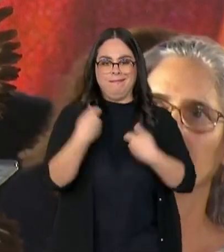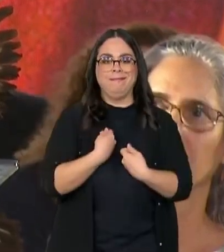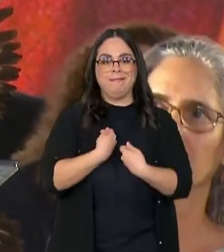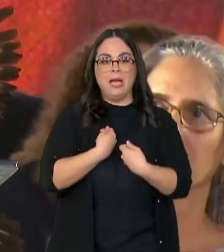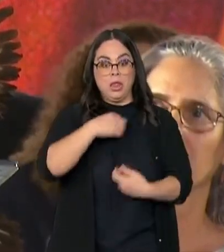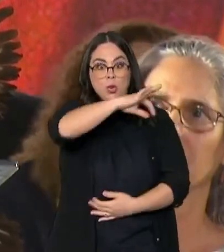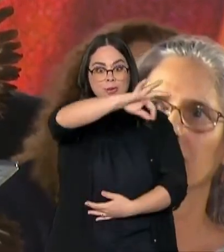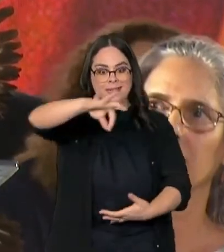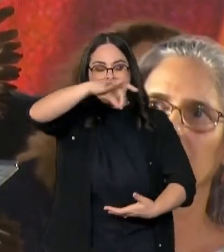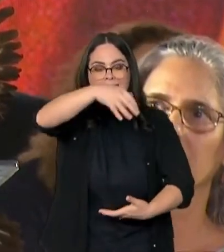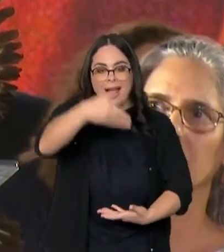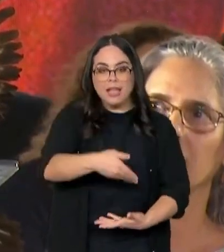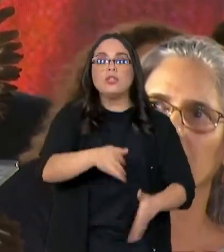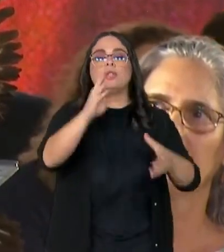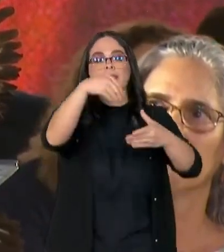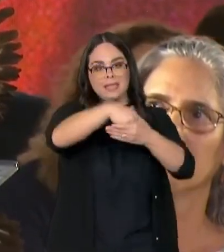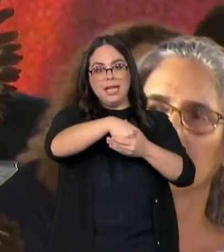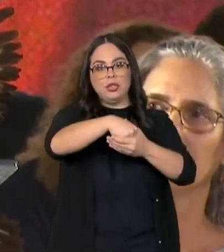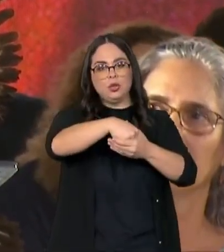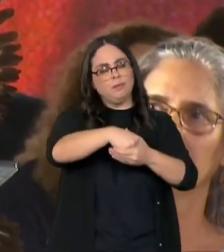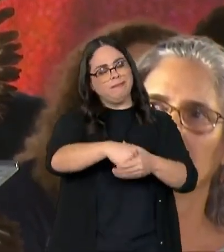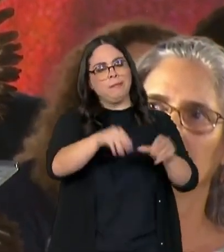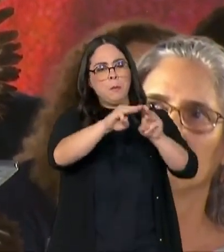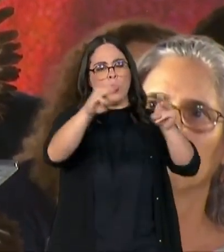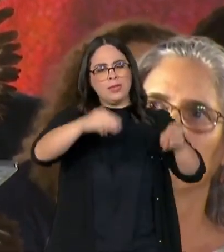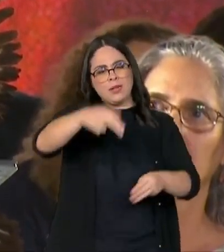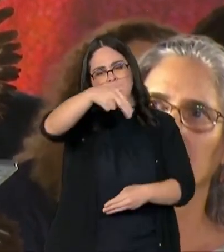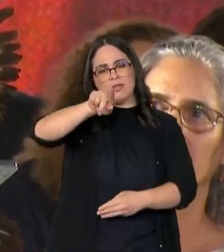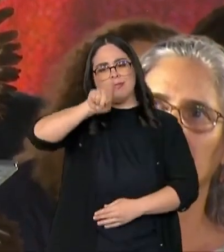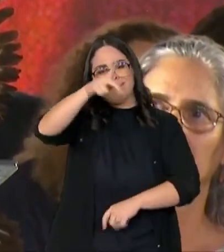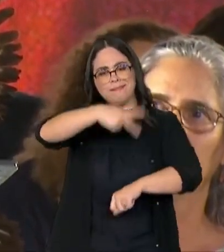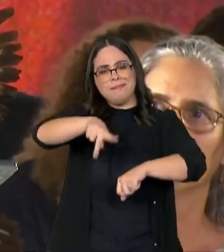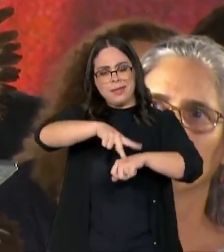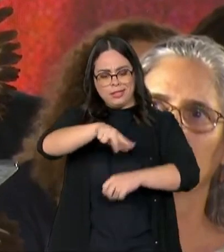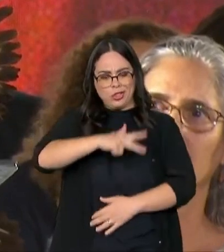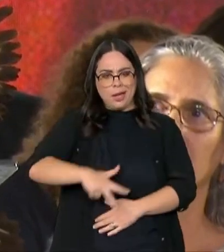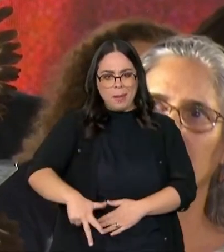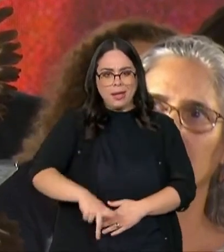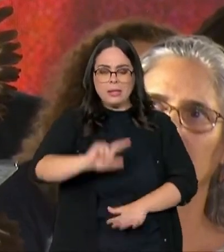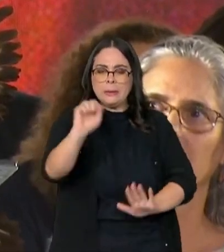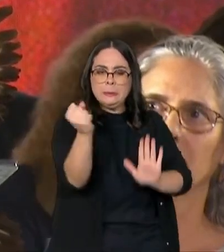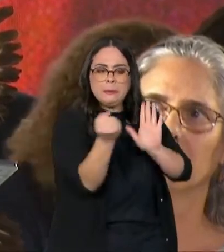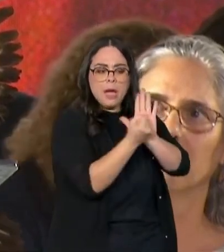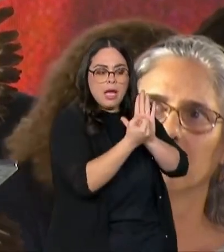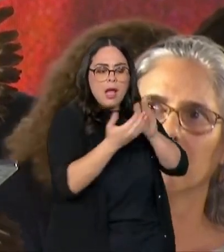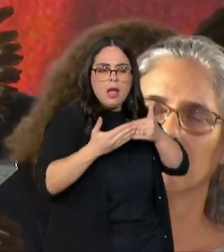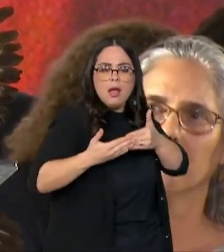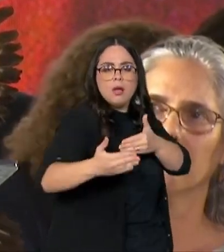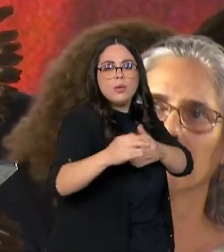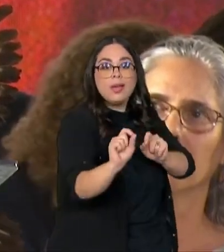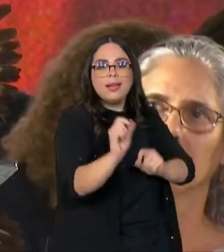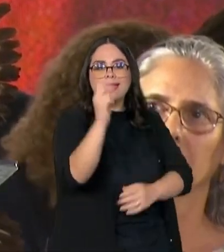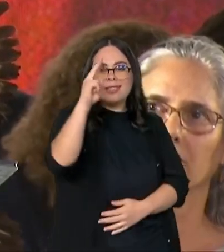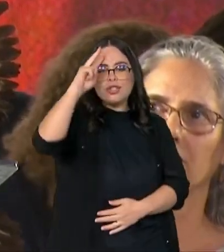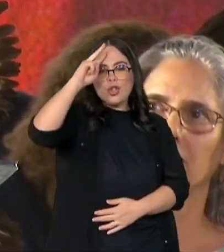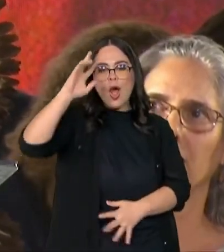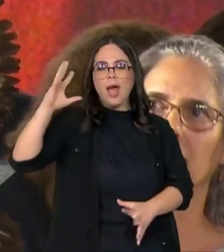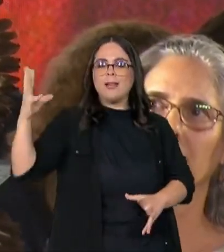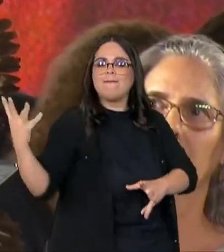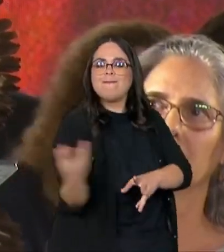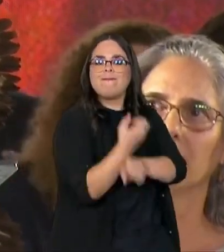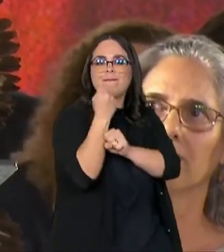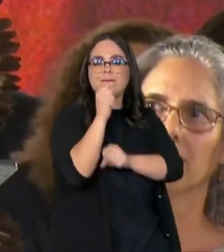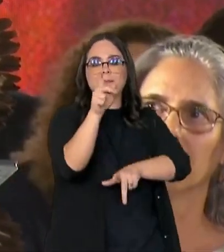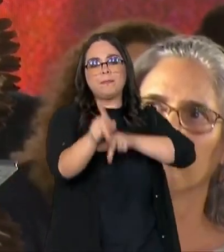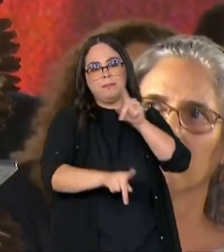do acervo do Museu Nacional da Dinamarca, é um marco e o começo de uma nova história de conquista dos